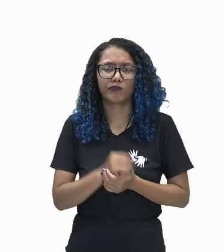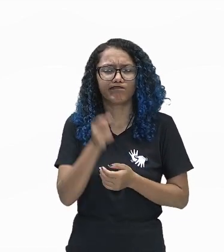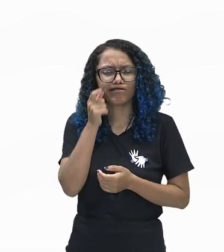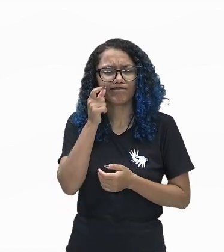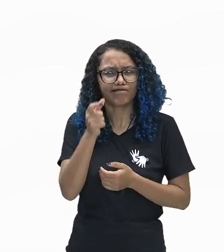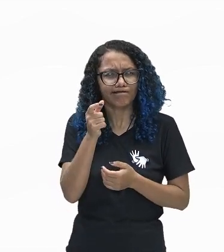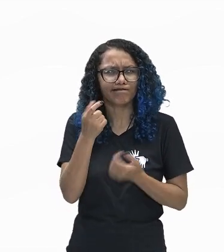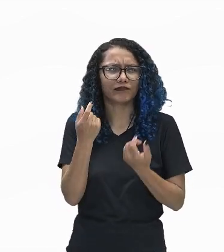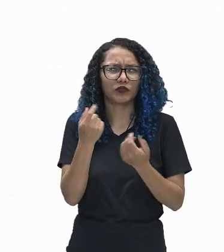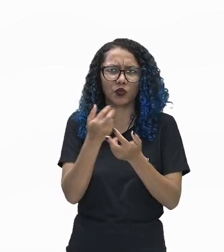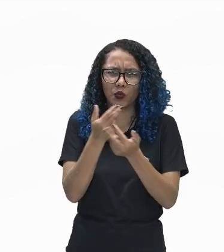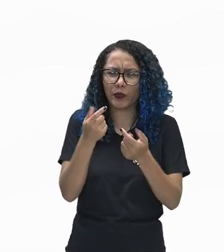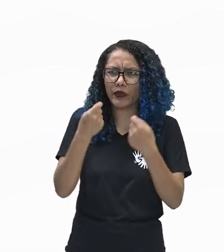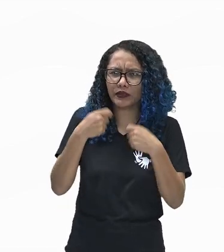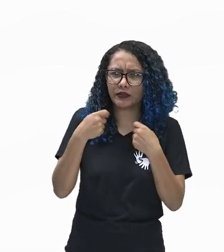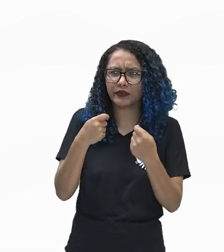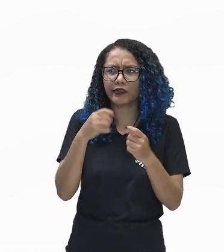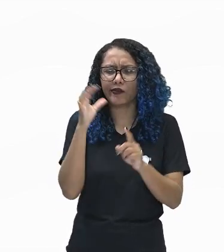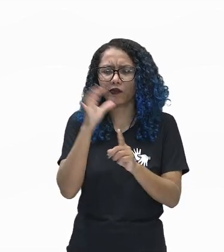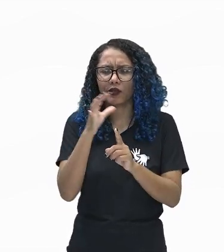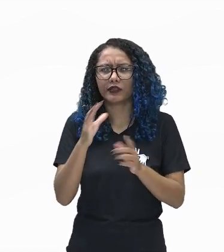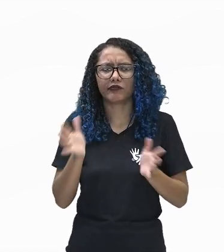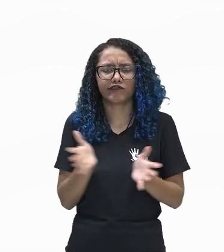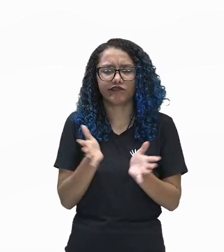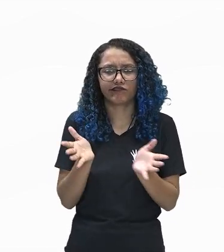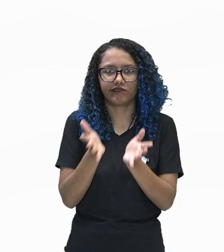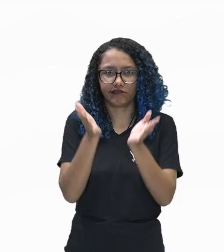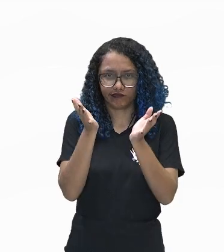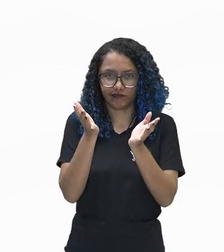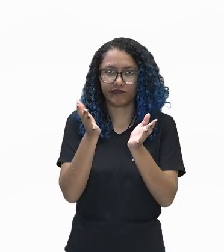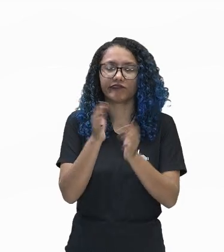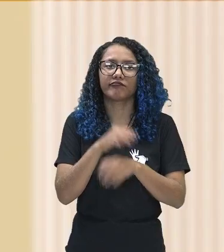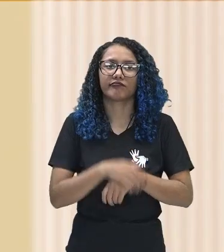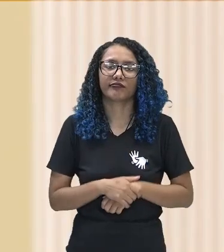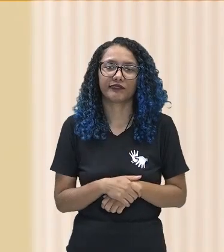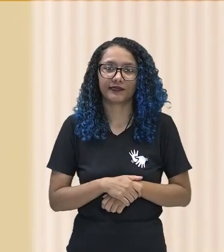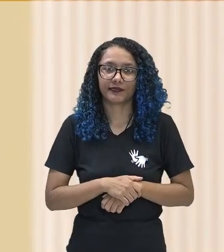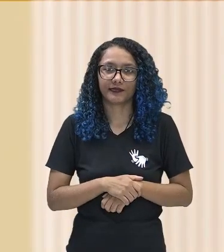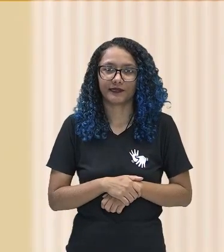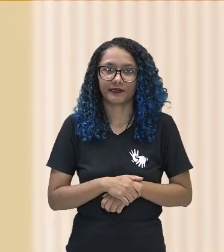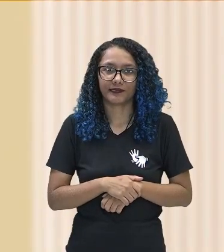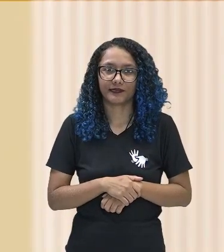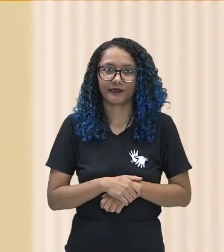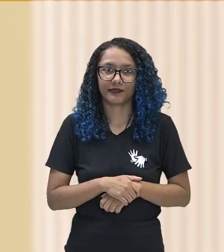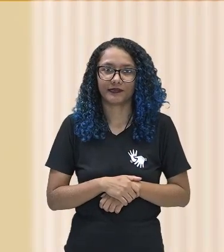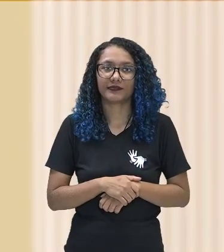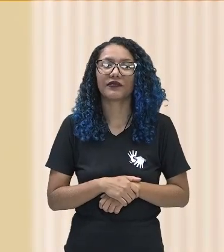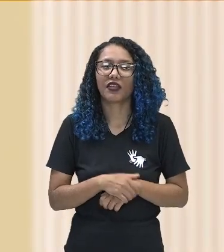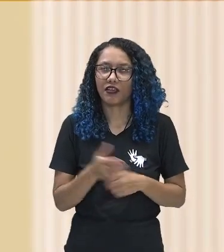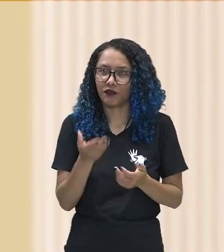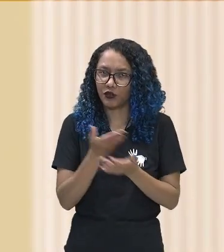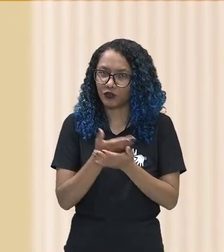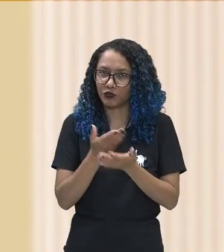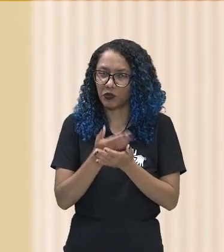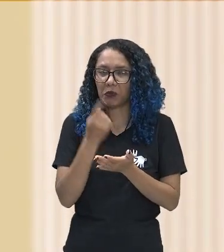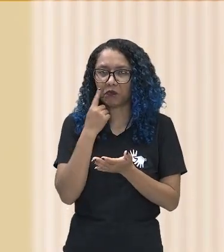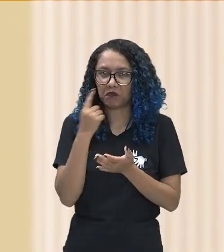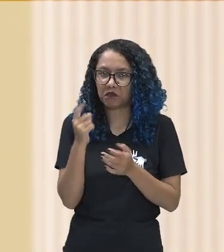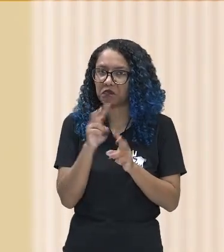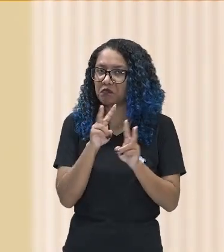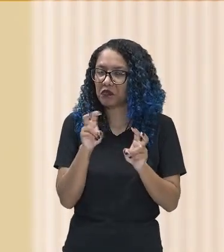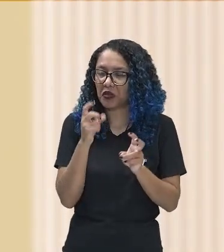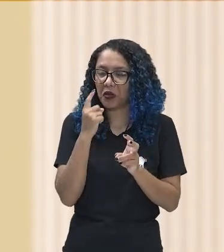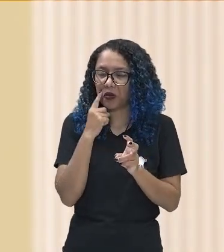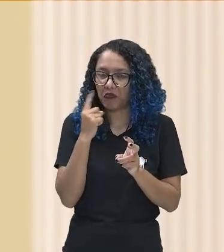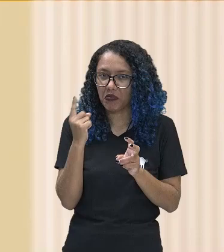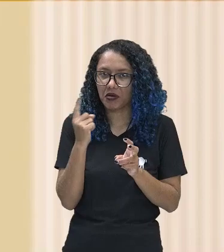e necessidades, influências e motivações, tá bom? Então, a gente vai falar bastante aí